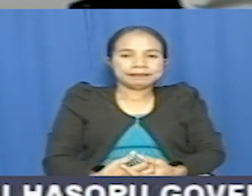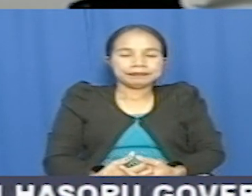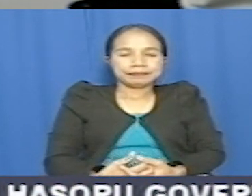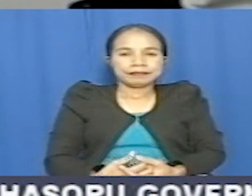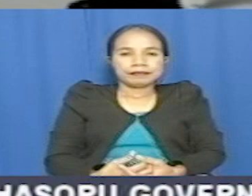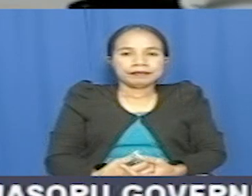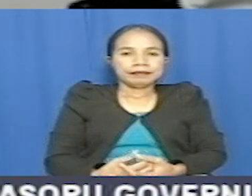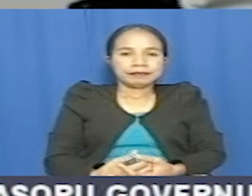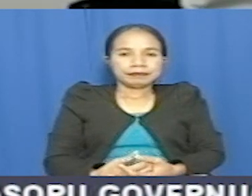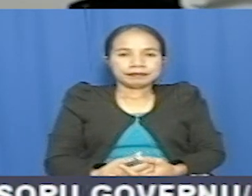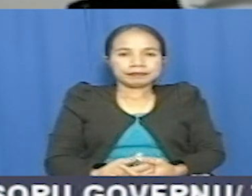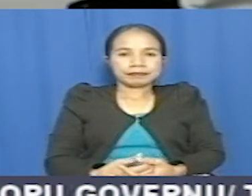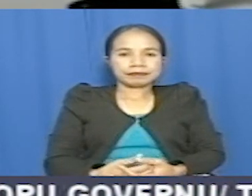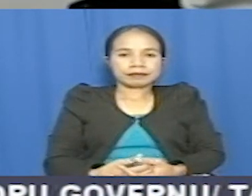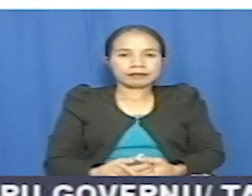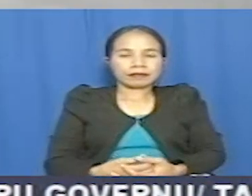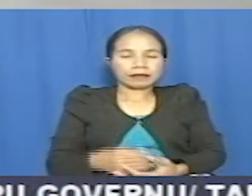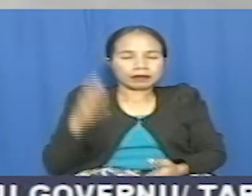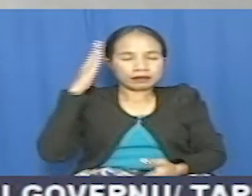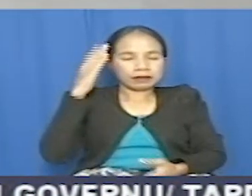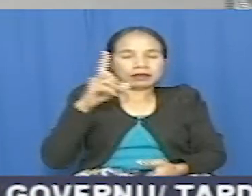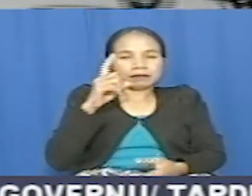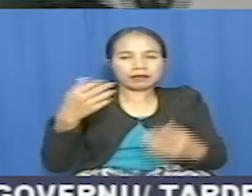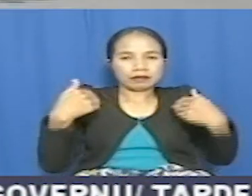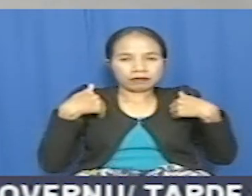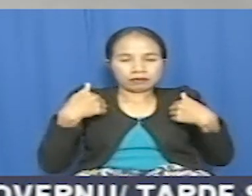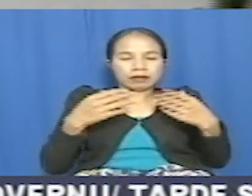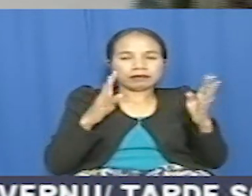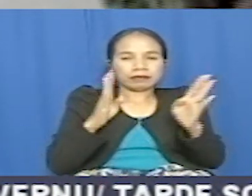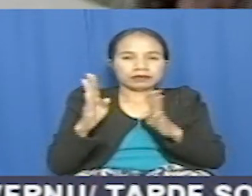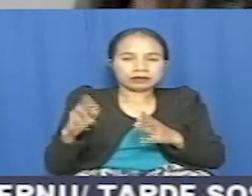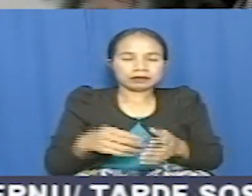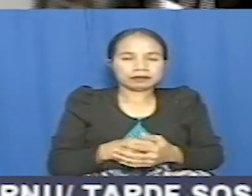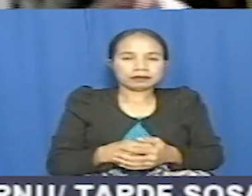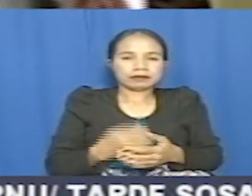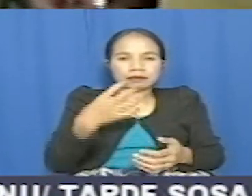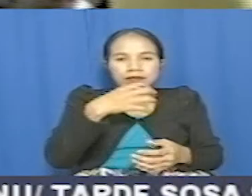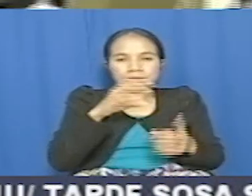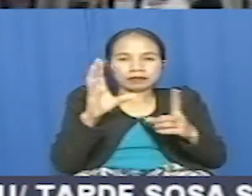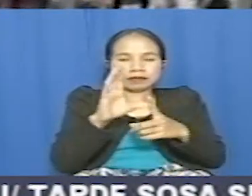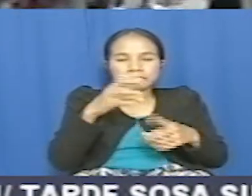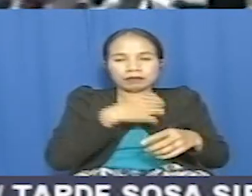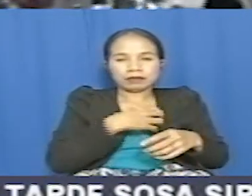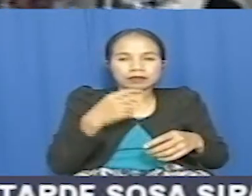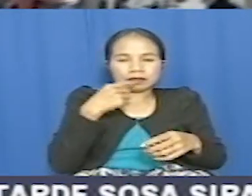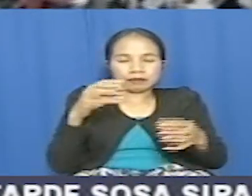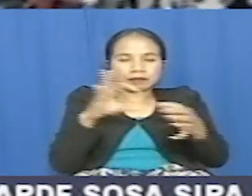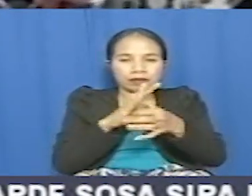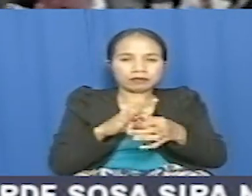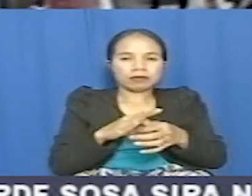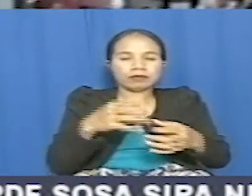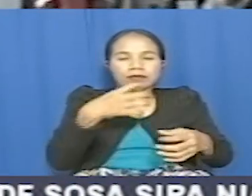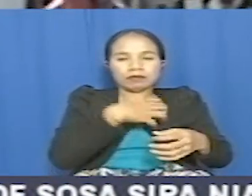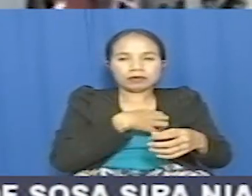descobre ida, mas ida da dox e é o processo. Domingos Gama Fundamenta. Membro polícia roto belihalo apreensão